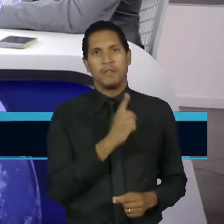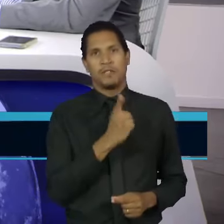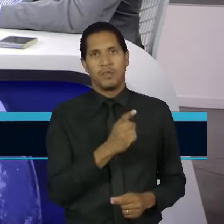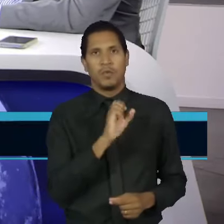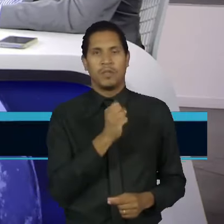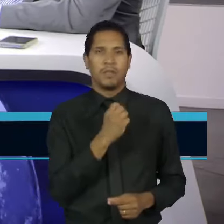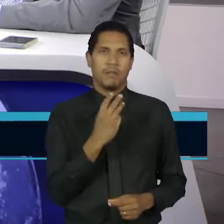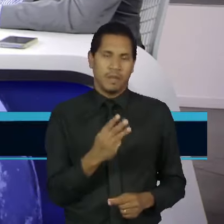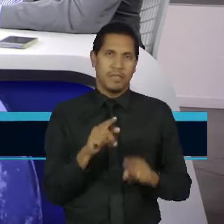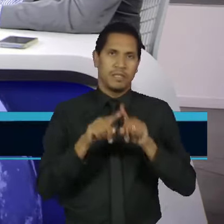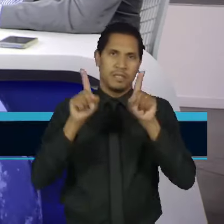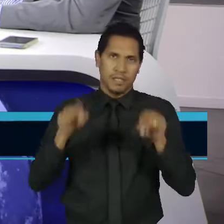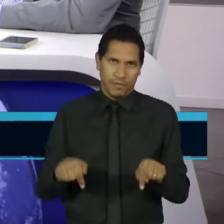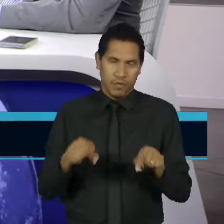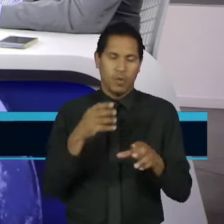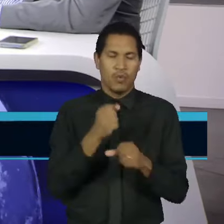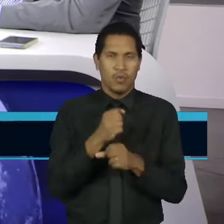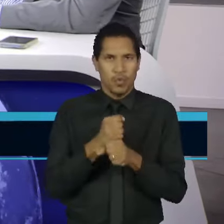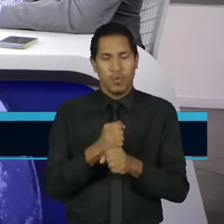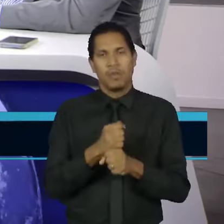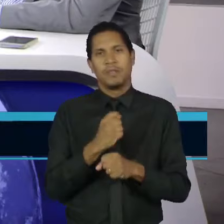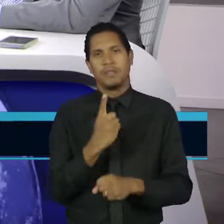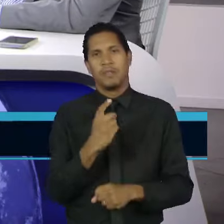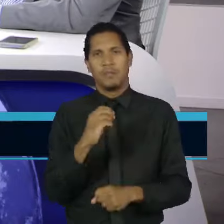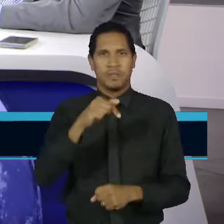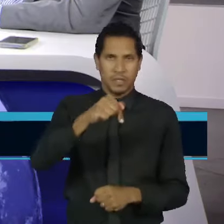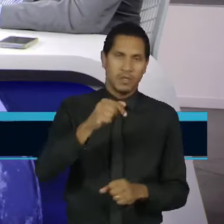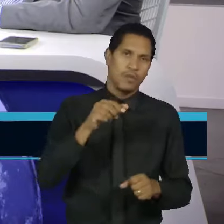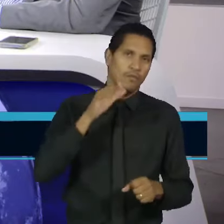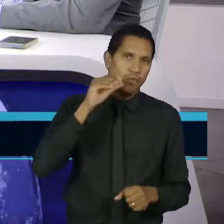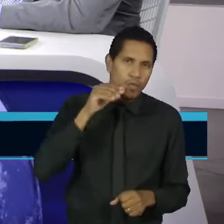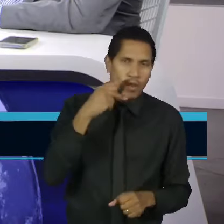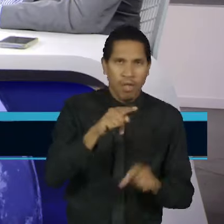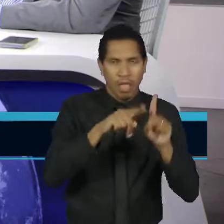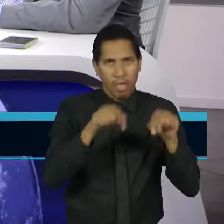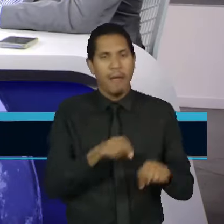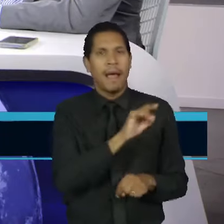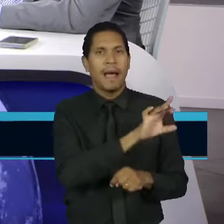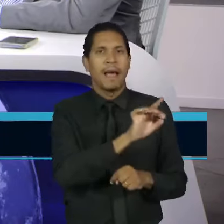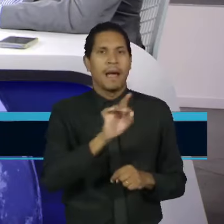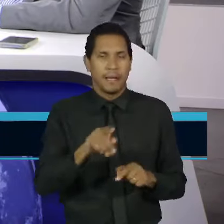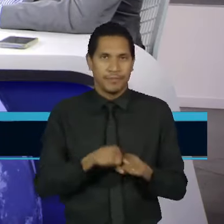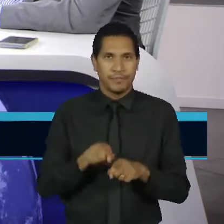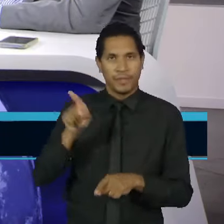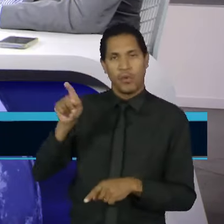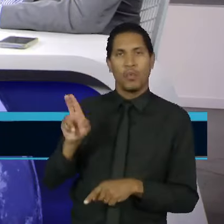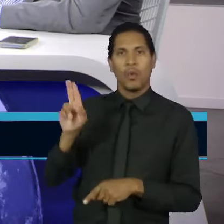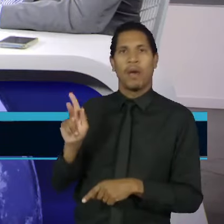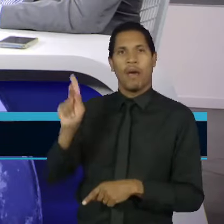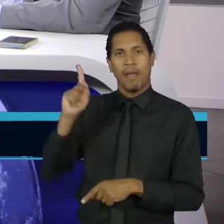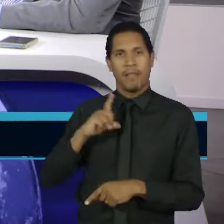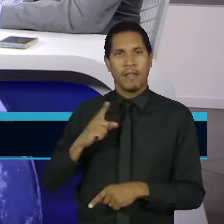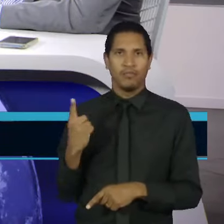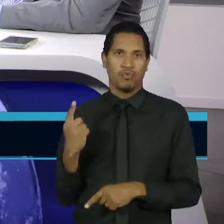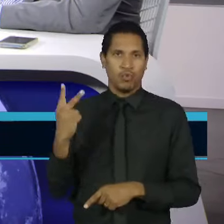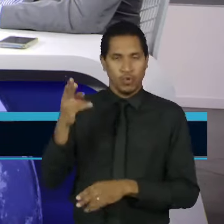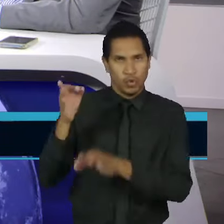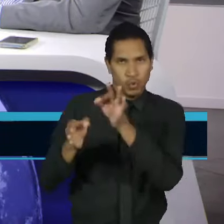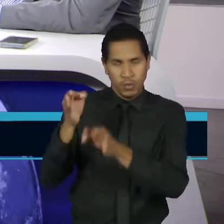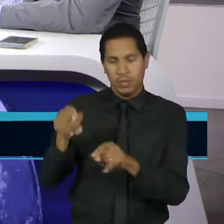1.183 servidores. Isso dá 107 funcionários para cada ministro. No Reino Unido, a Suprema Corte tem 12 juízes